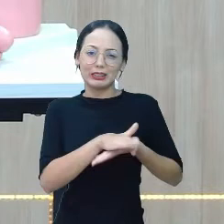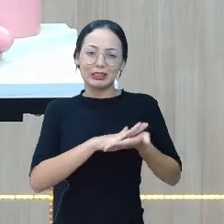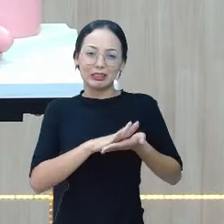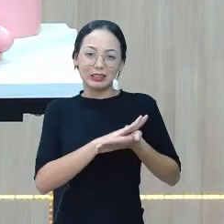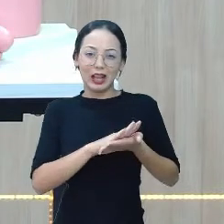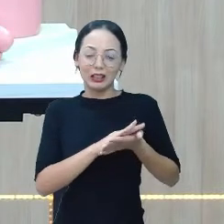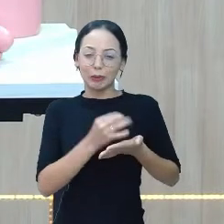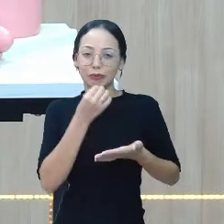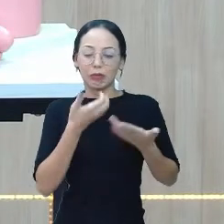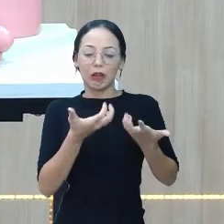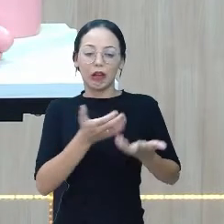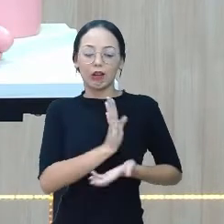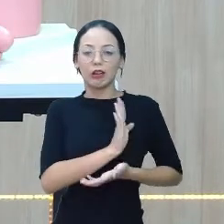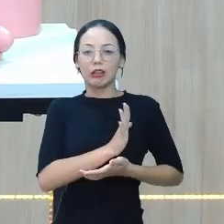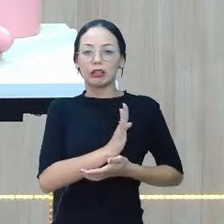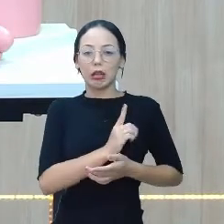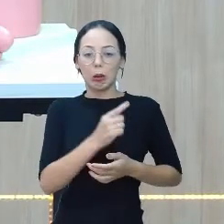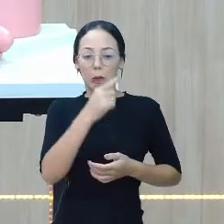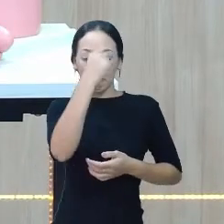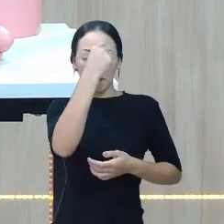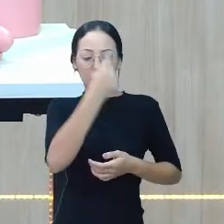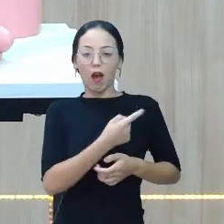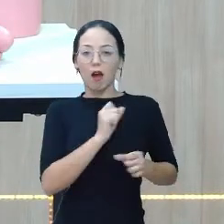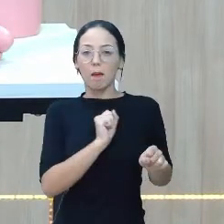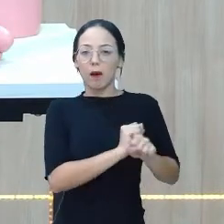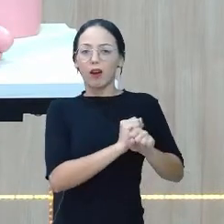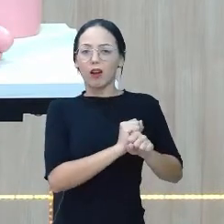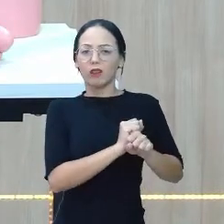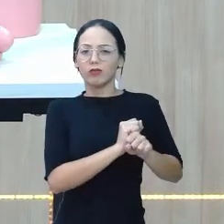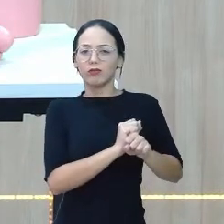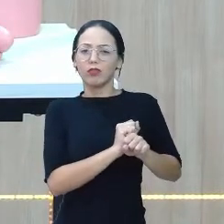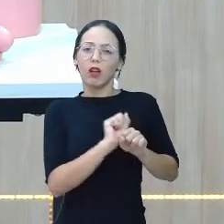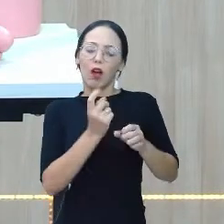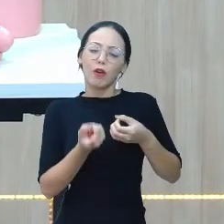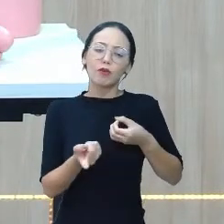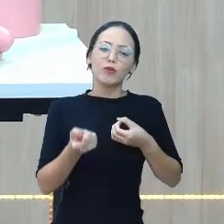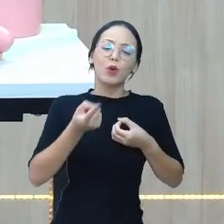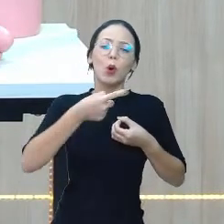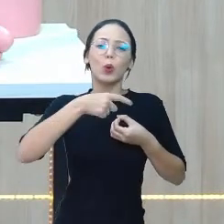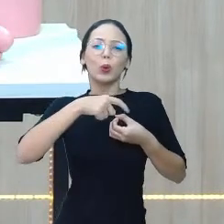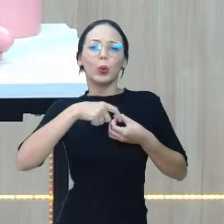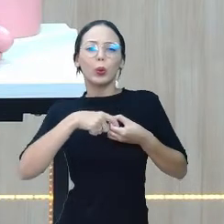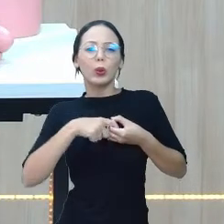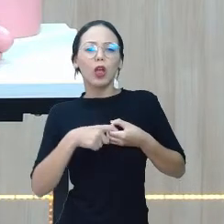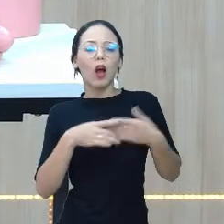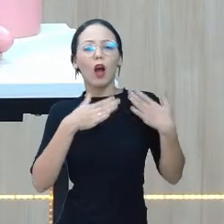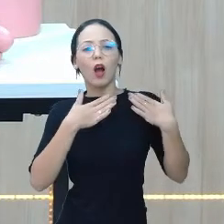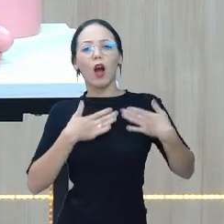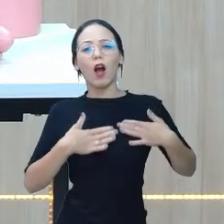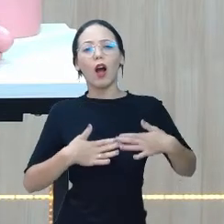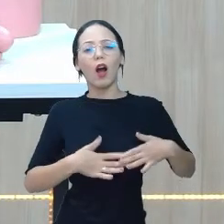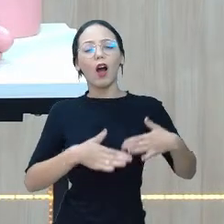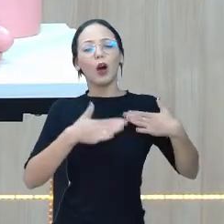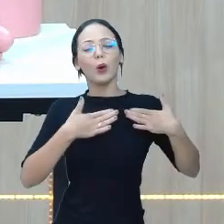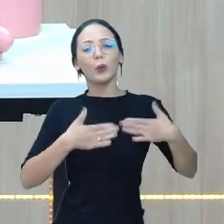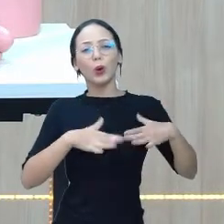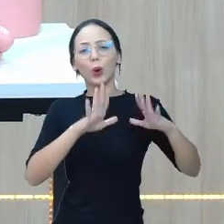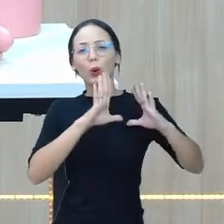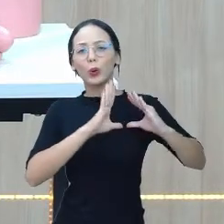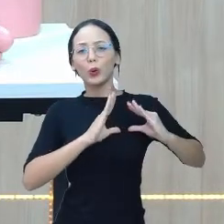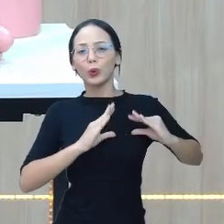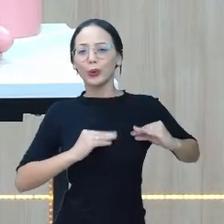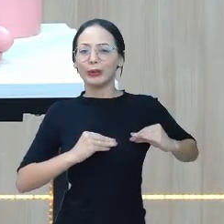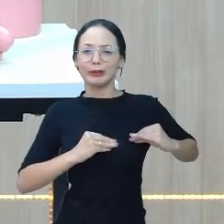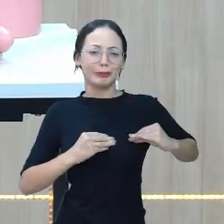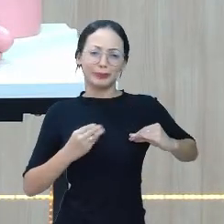que meu coração pare para desacelerar. E quando ele voltar, ele vai voltar bem calmo, bem lentamente. Também